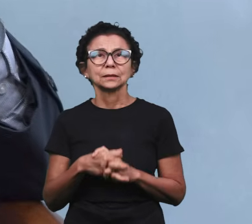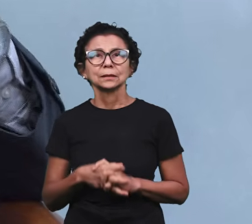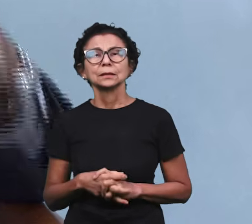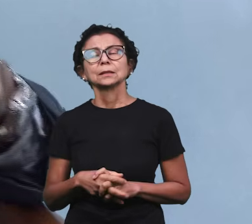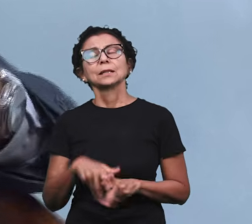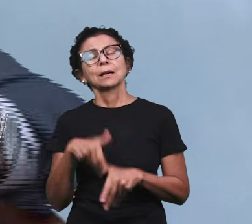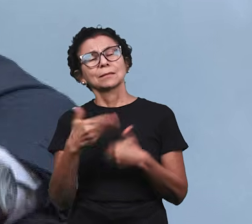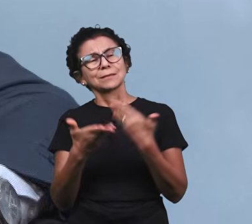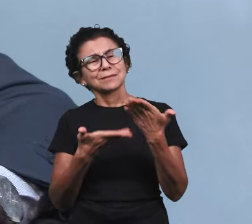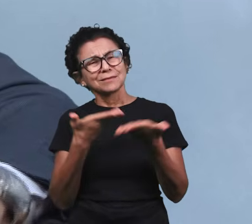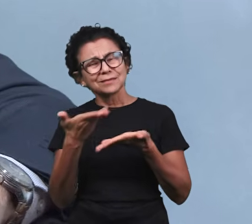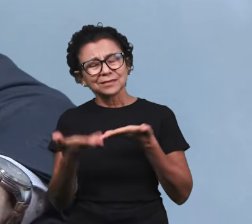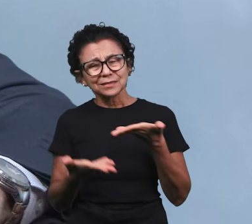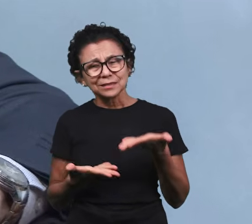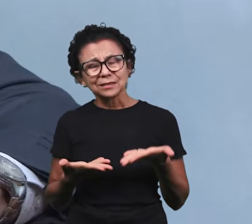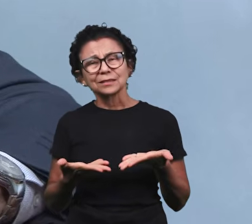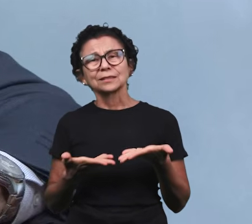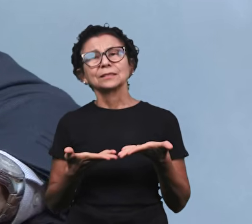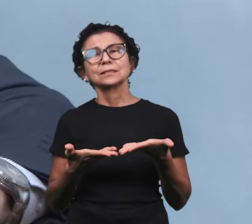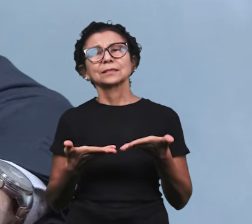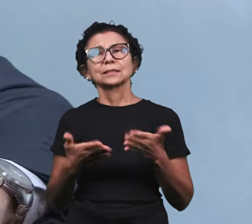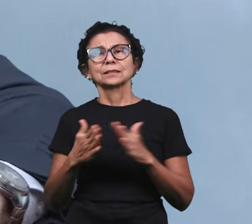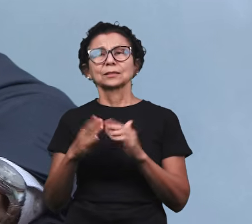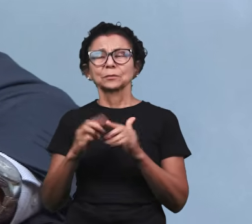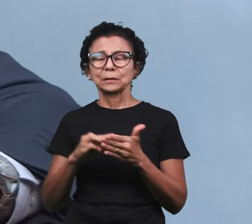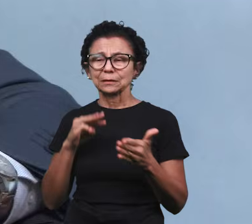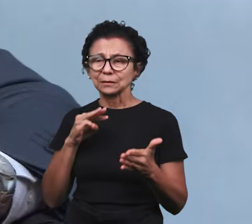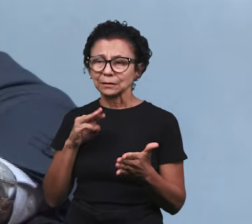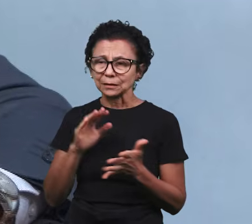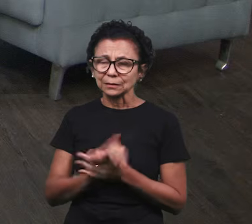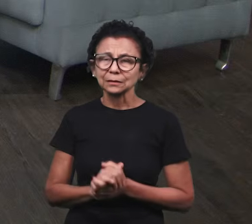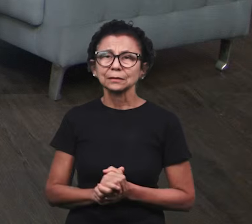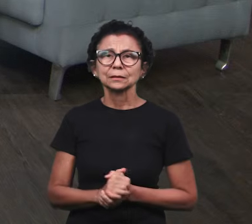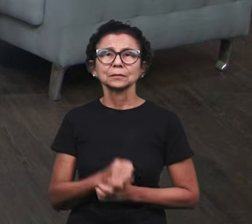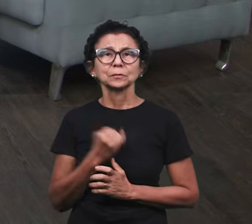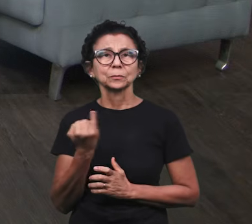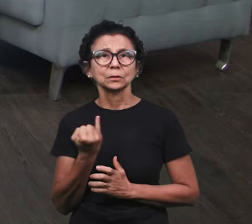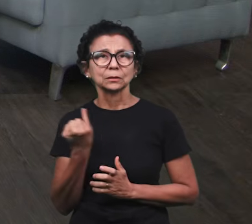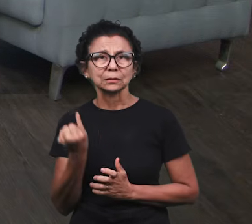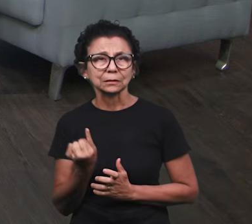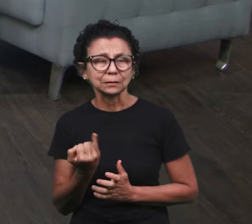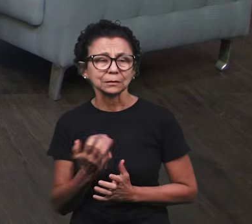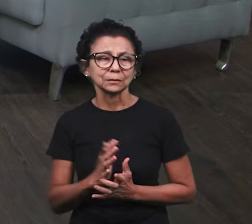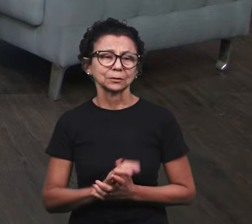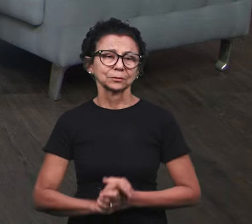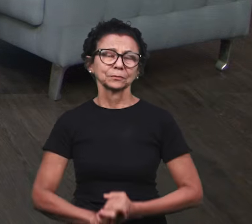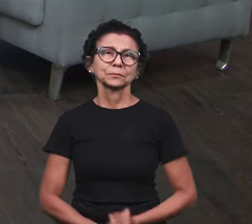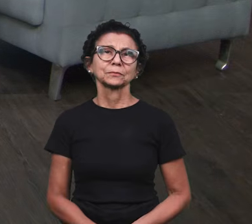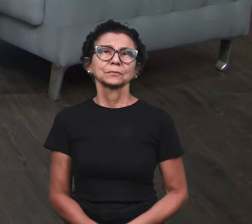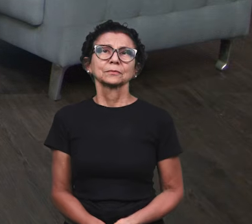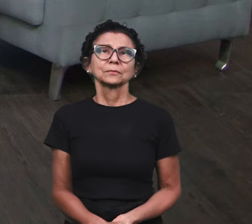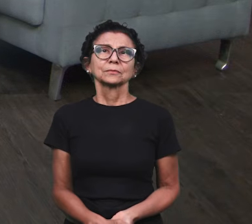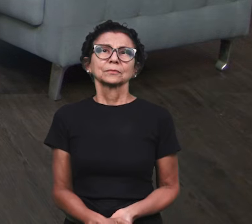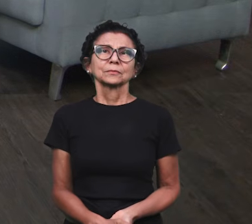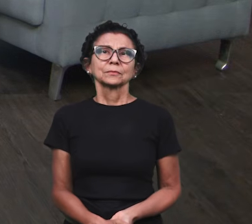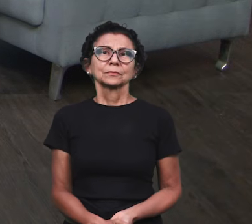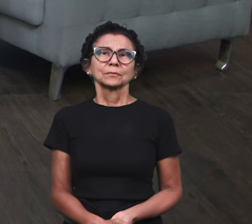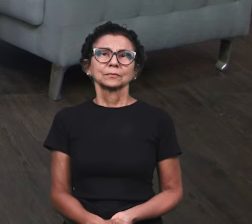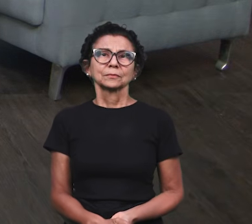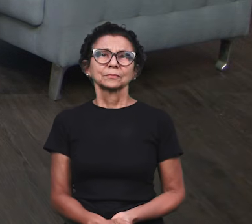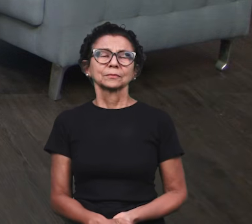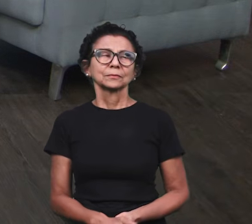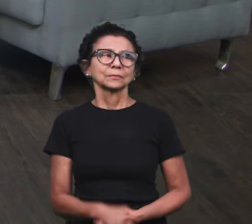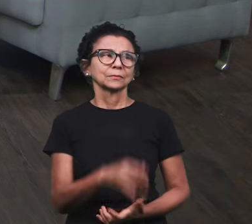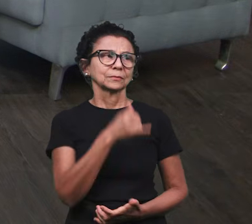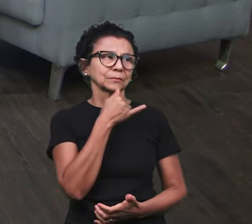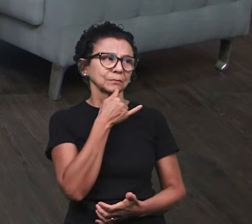nossa assistência, que é algo muito importante. É isso mesmo. Fica triste não, vocês, mas nosso tempo